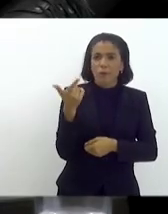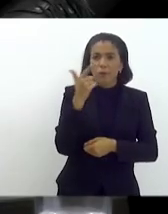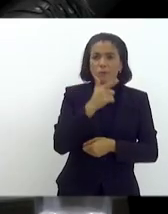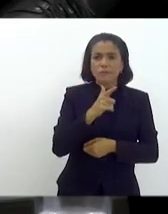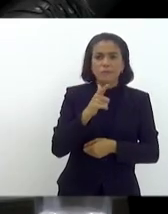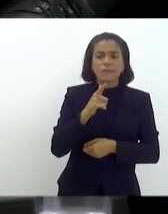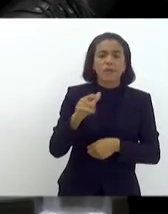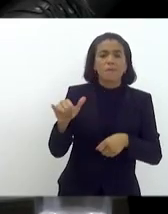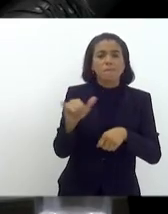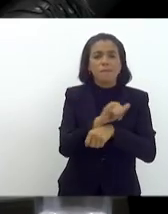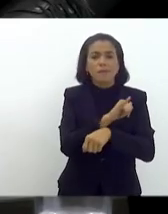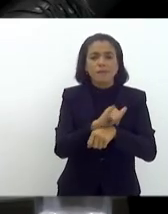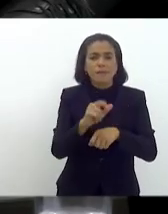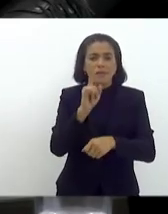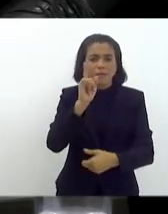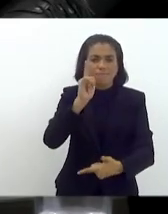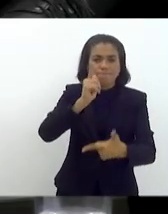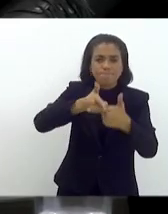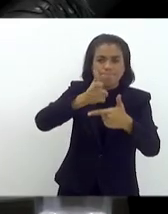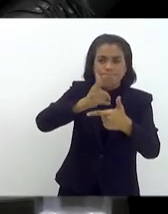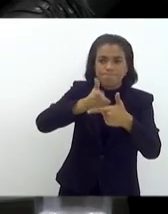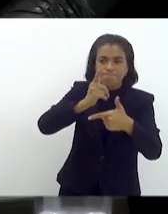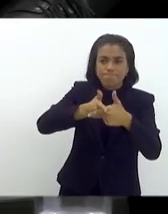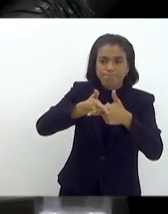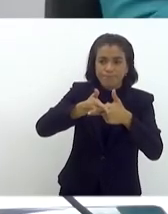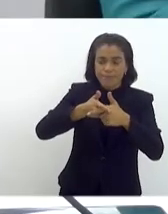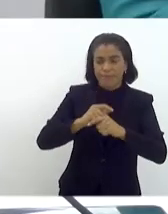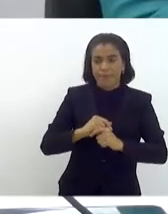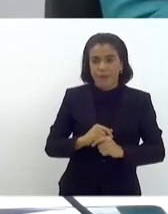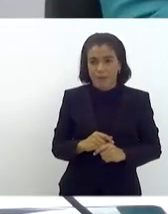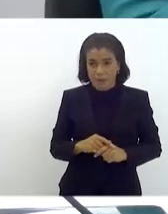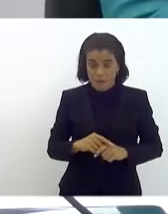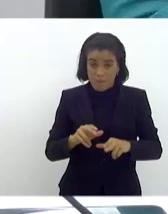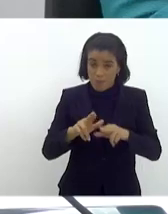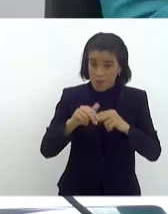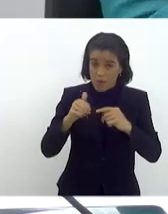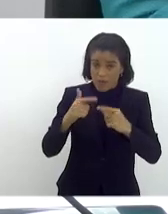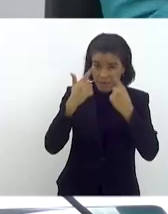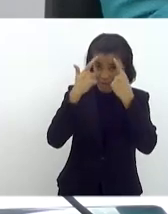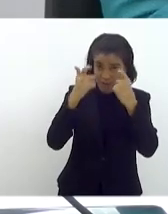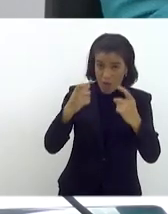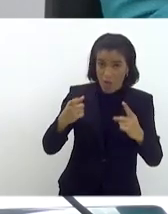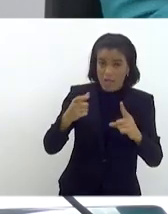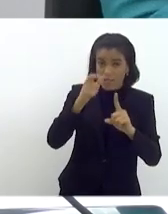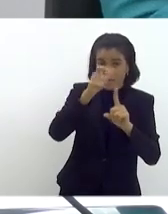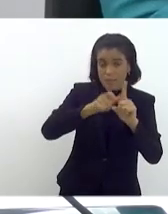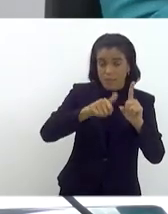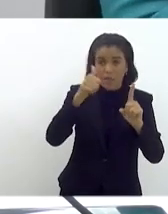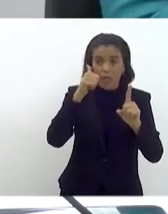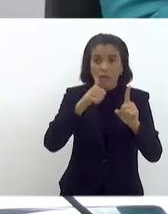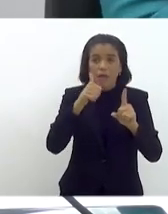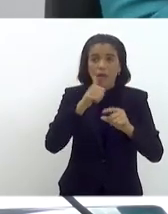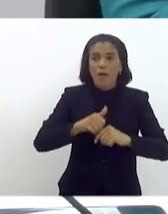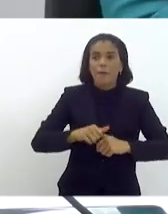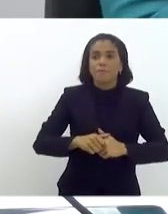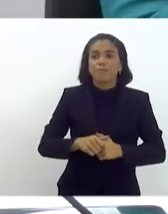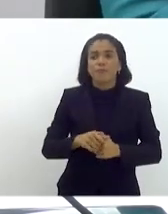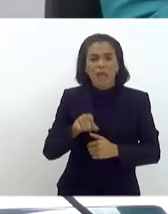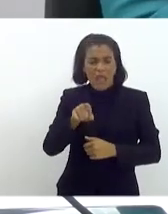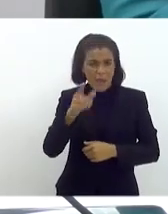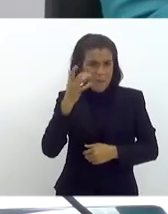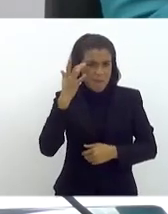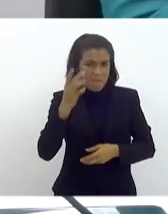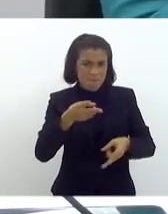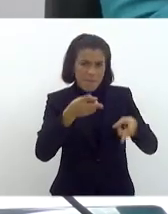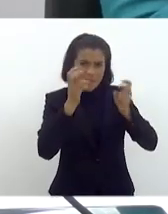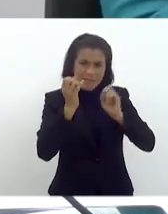medida cautelar considerando aí a violência contra mulher né E se acha importante essa